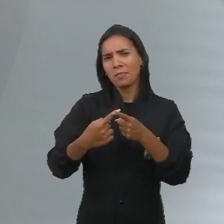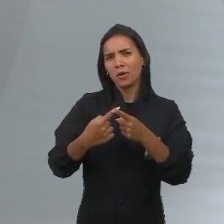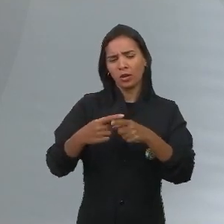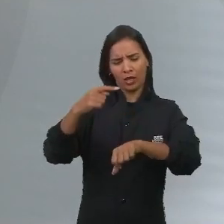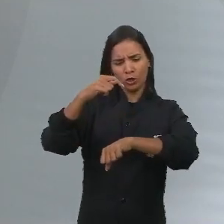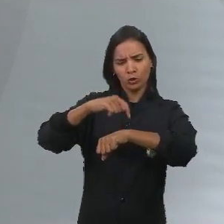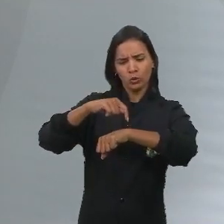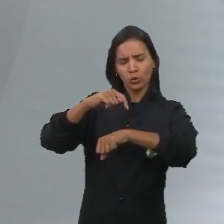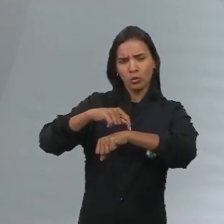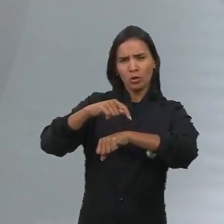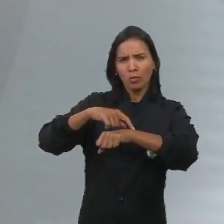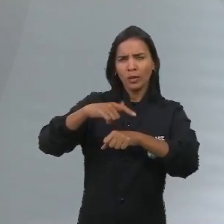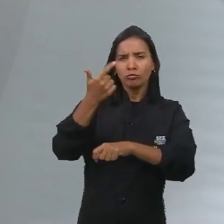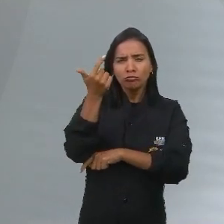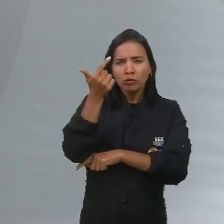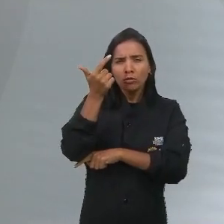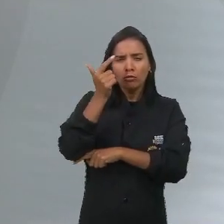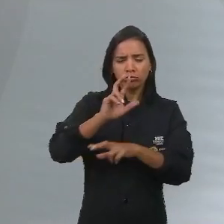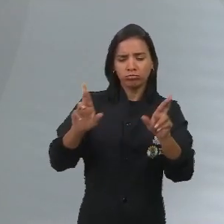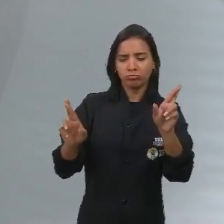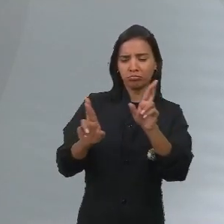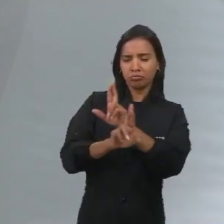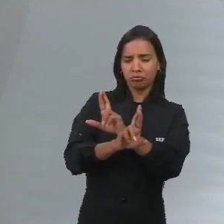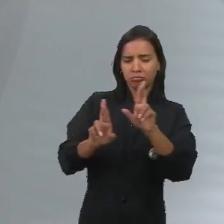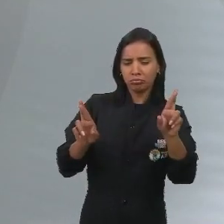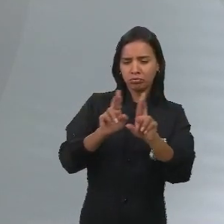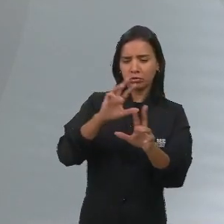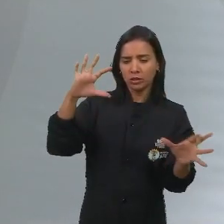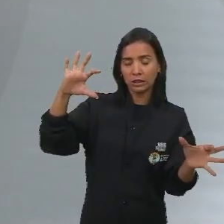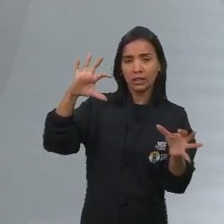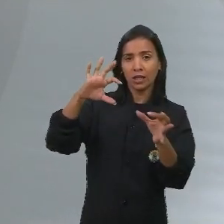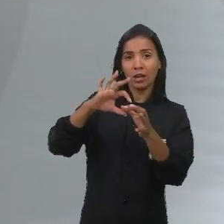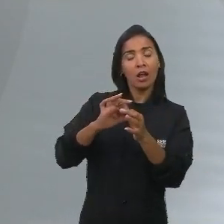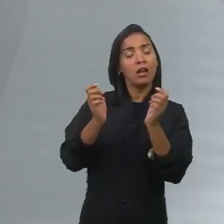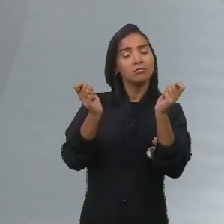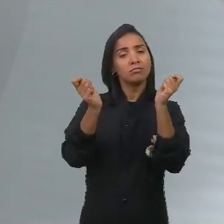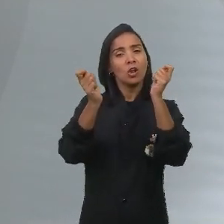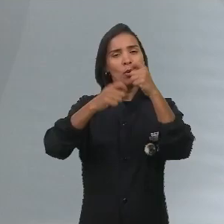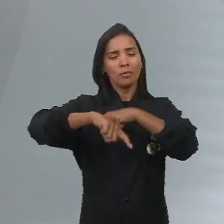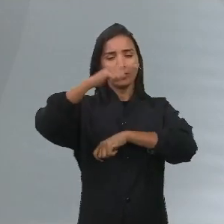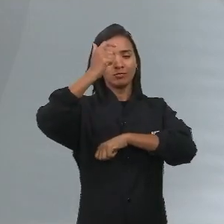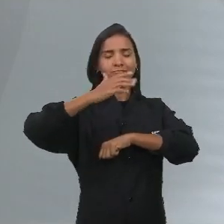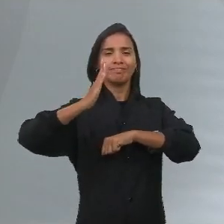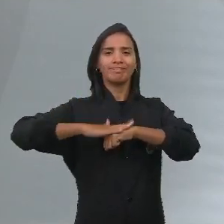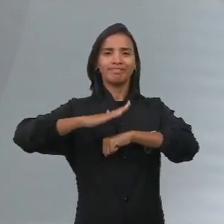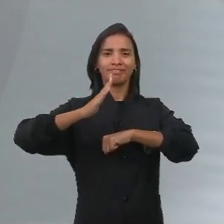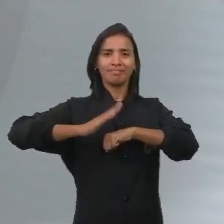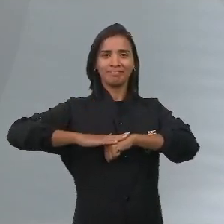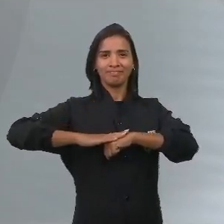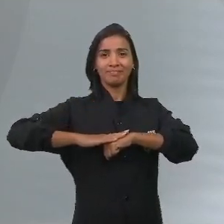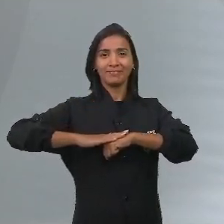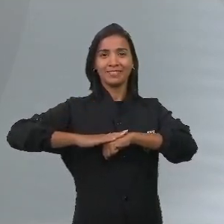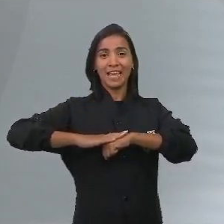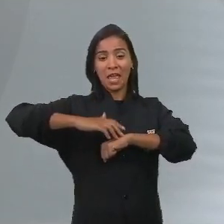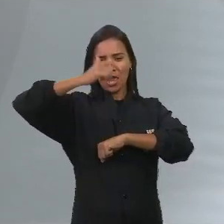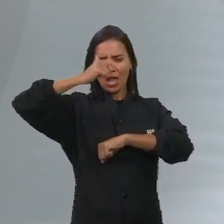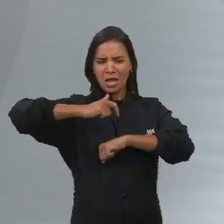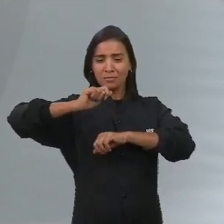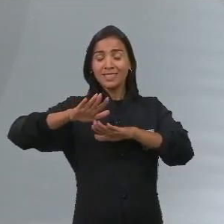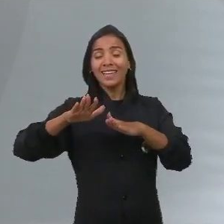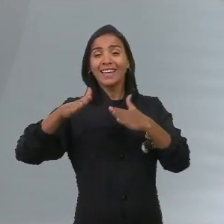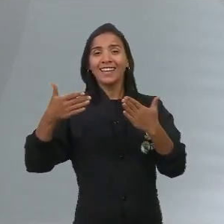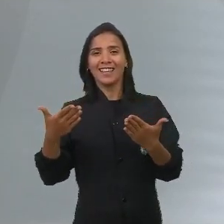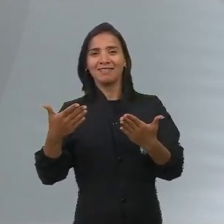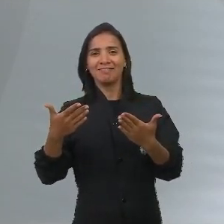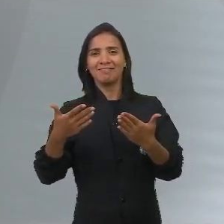eu consigo fazer todas essas correlações eu posso ser ser quem ser esse arcabouo de informações e